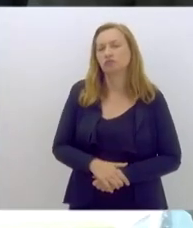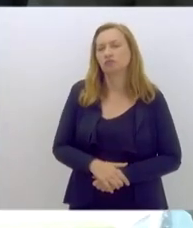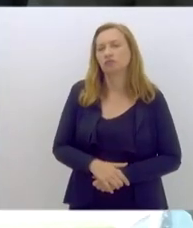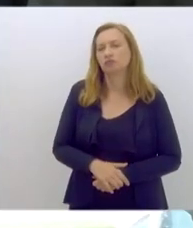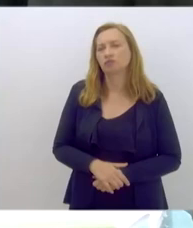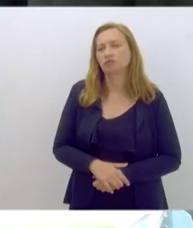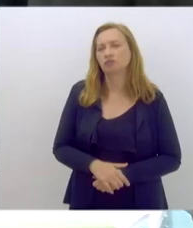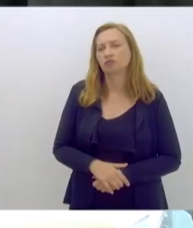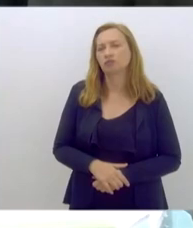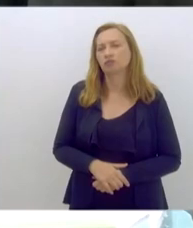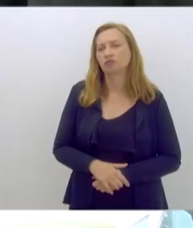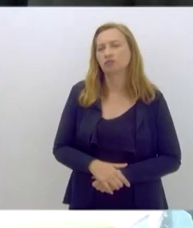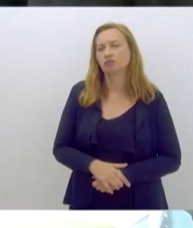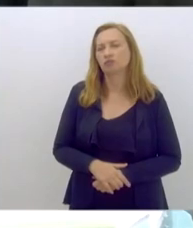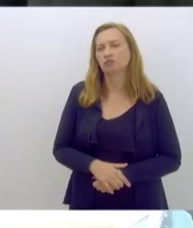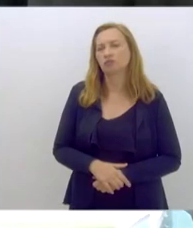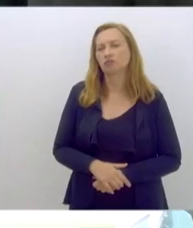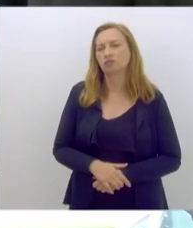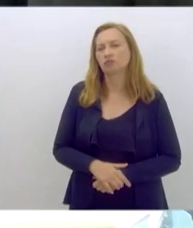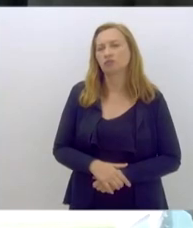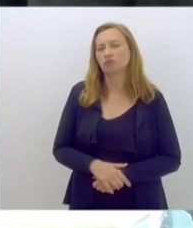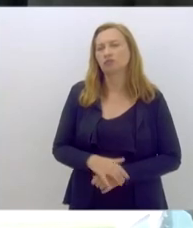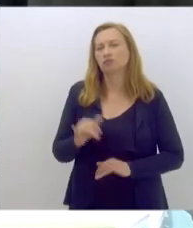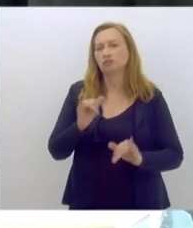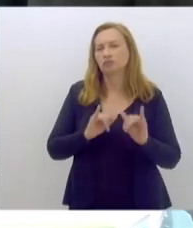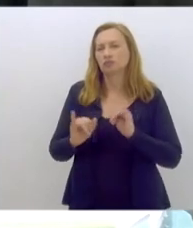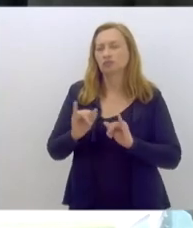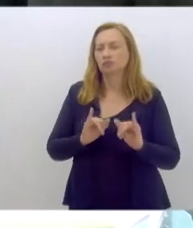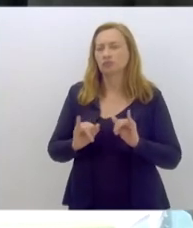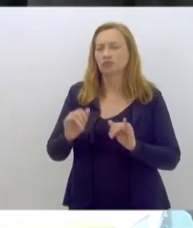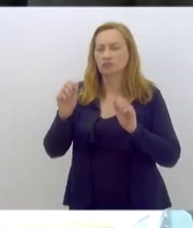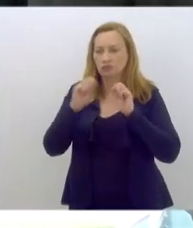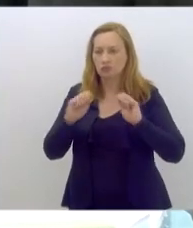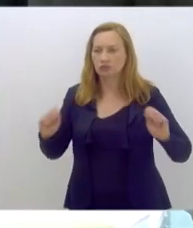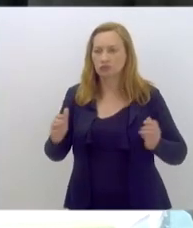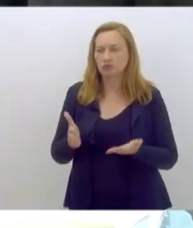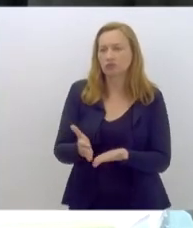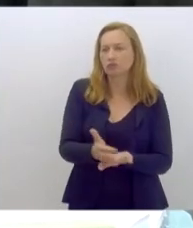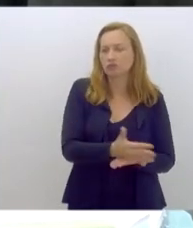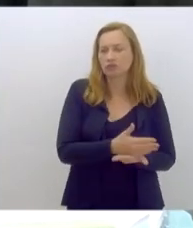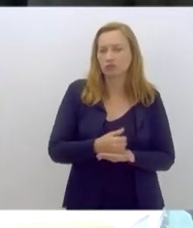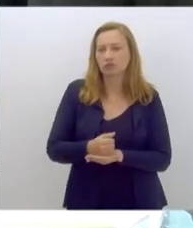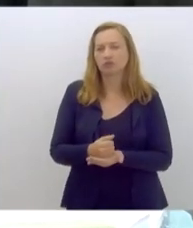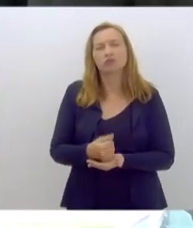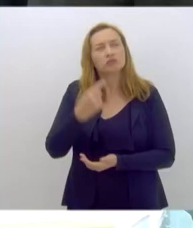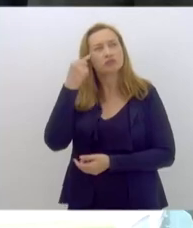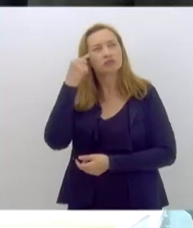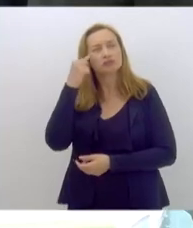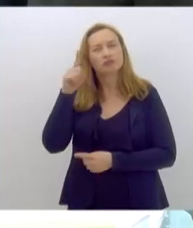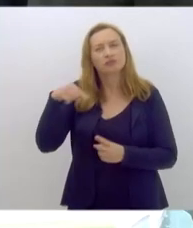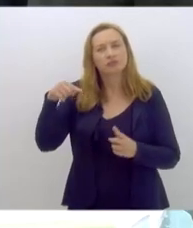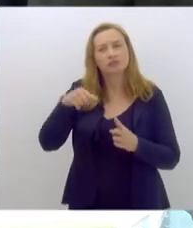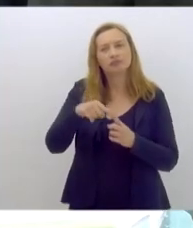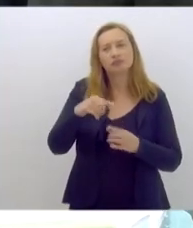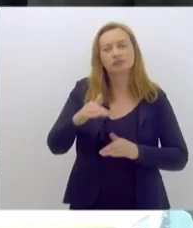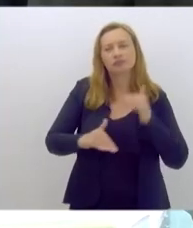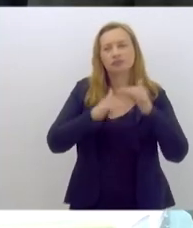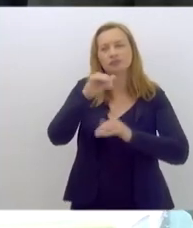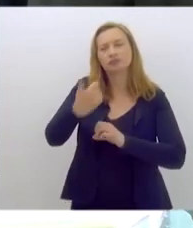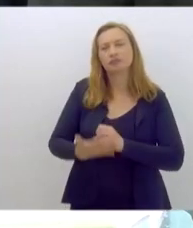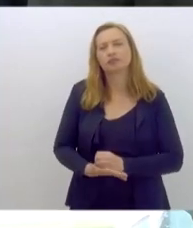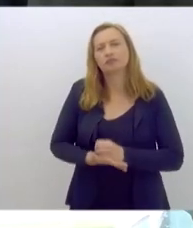é esse é dado aqui colhido pela nossa assessoria e quando a gente vai pensar nos objetivos do desenvolvimento